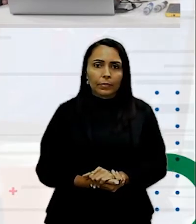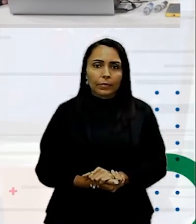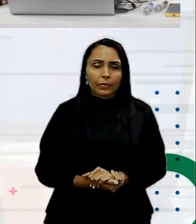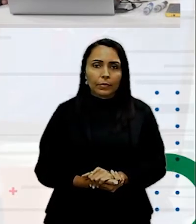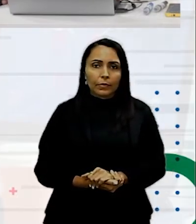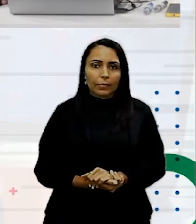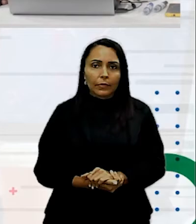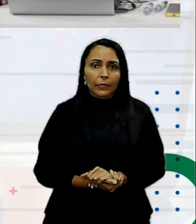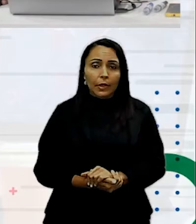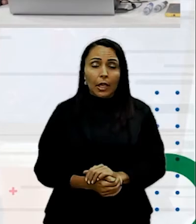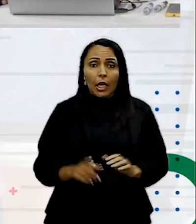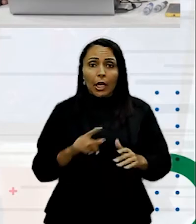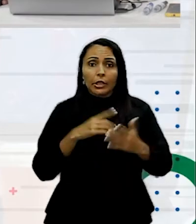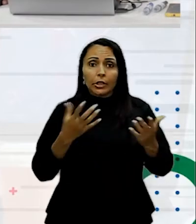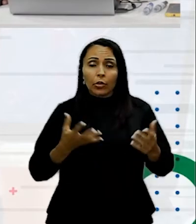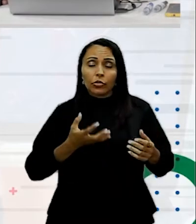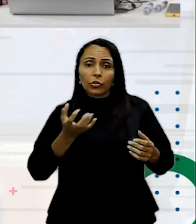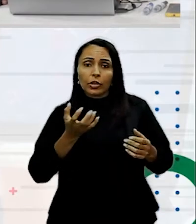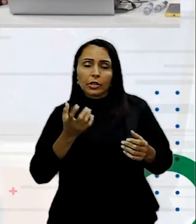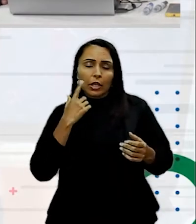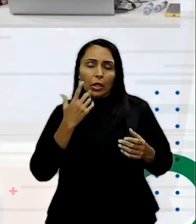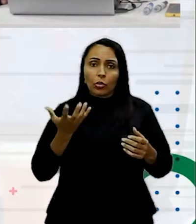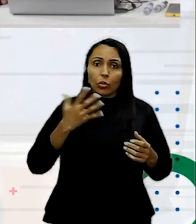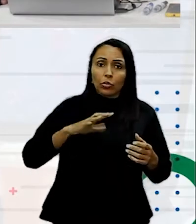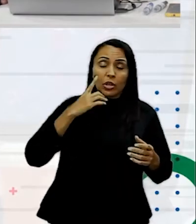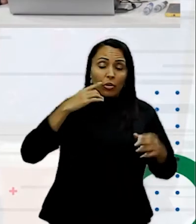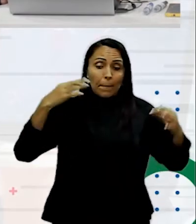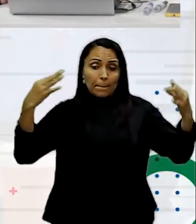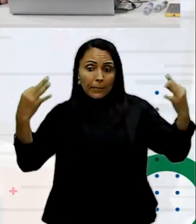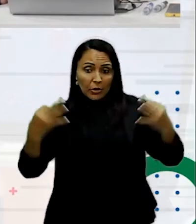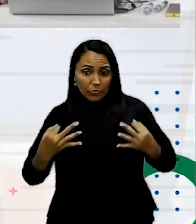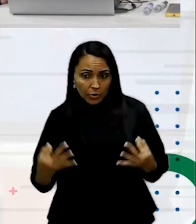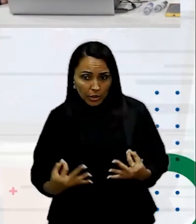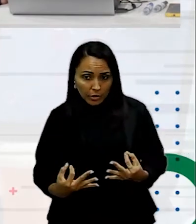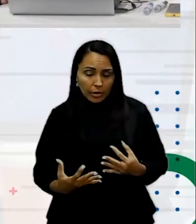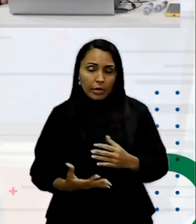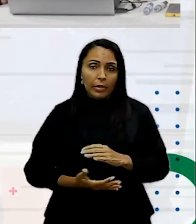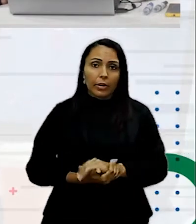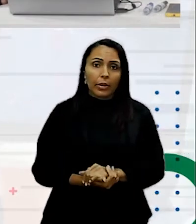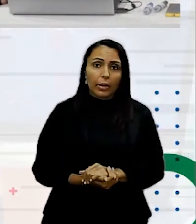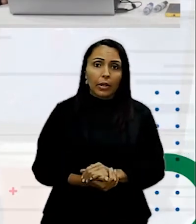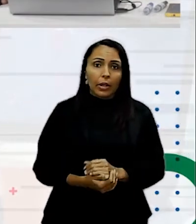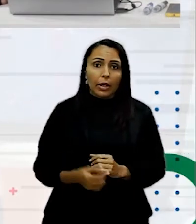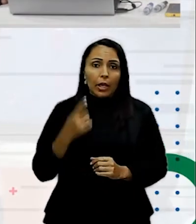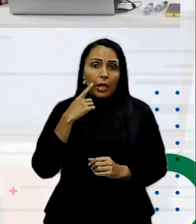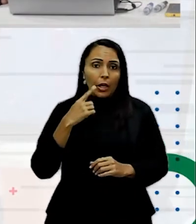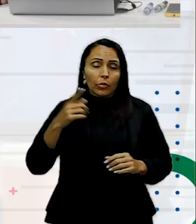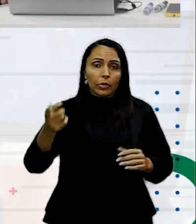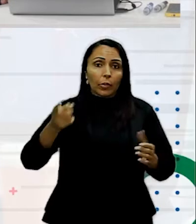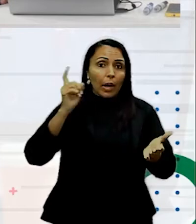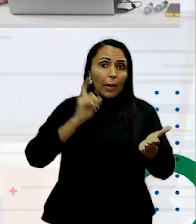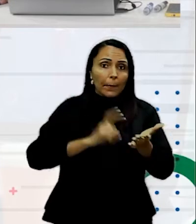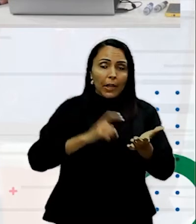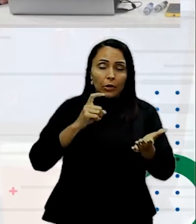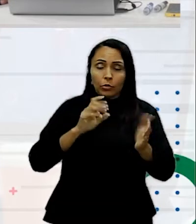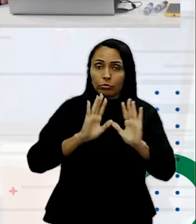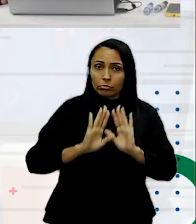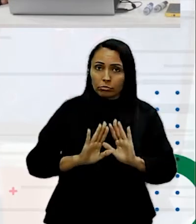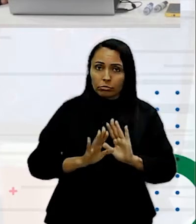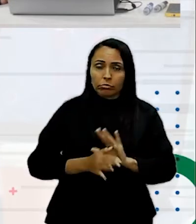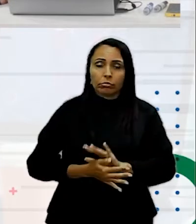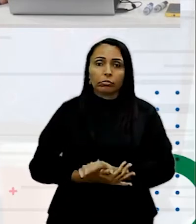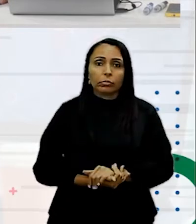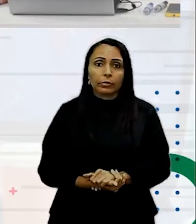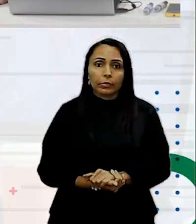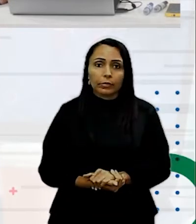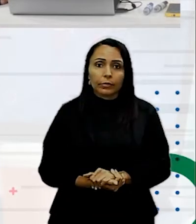Então, se eu quiser uma elipse que não seja perfeita, eu não aperto o meu Shift. Posso